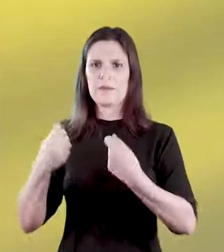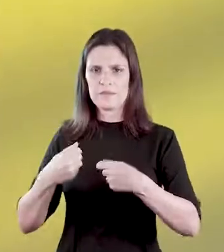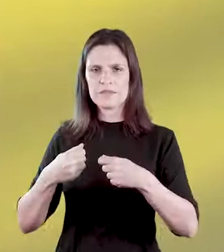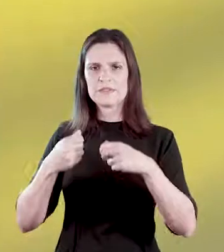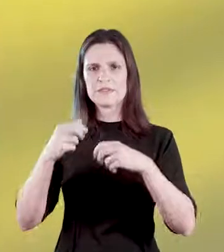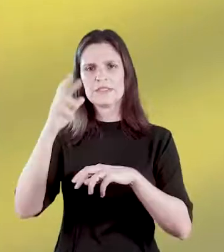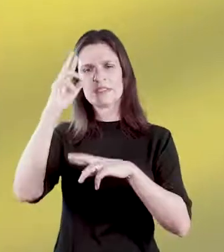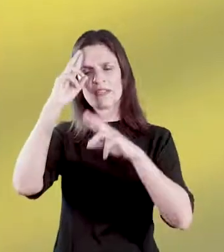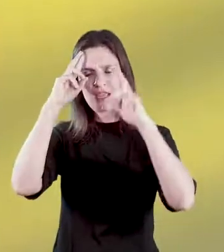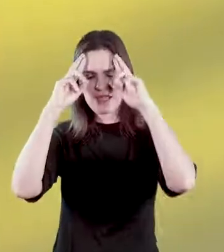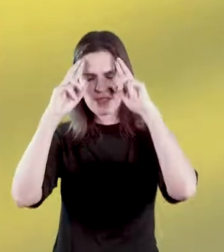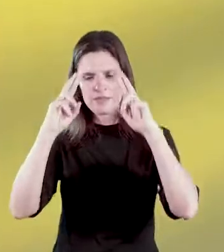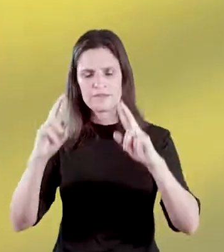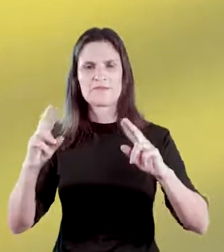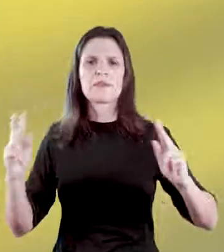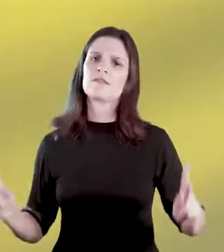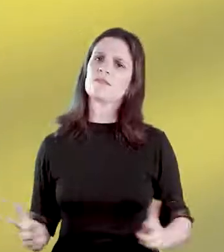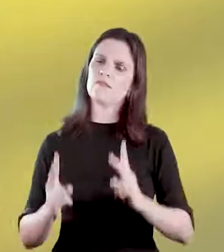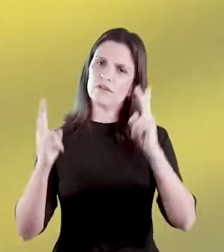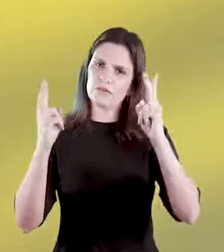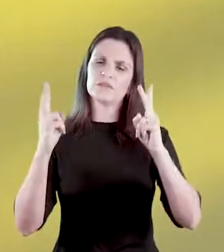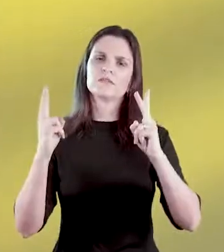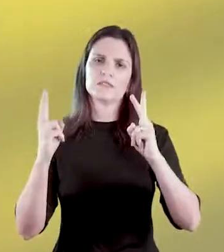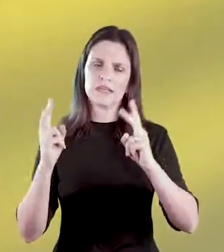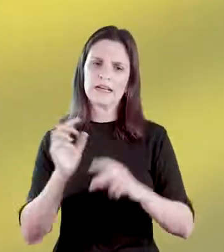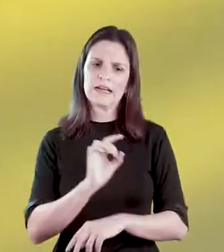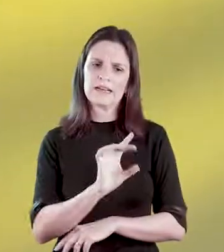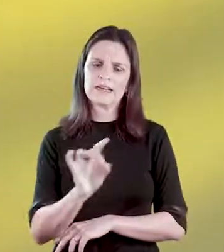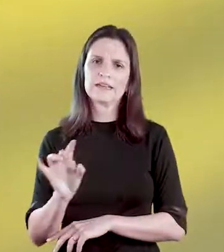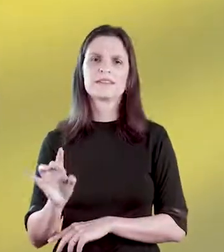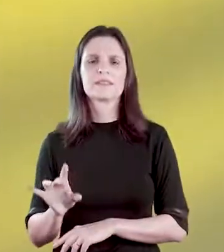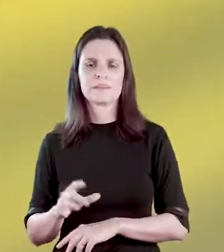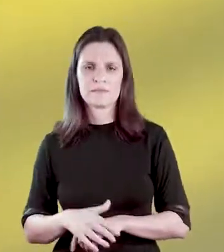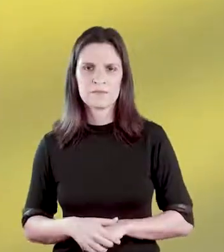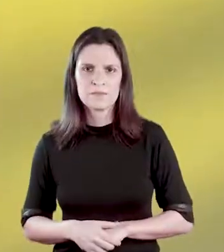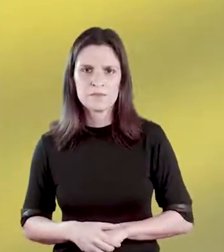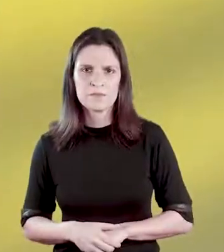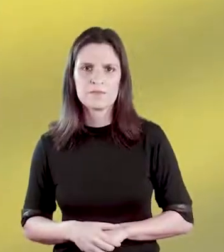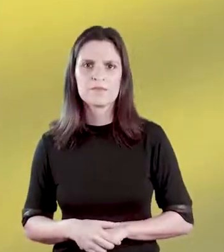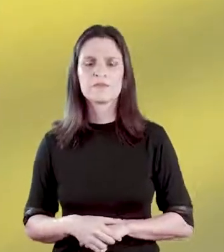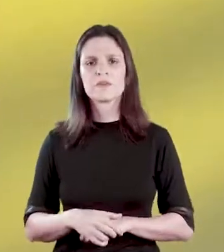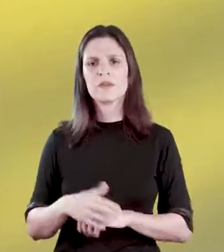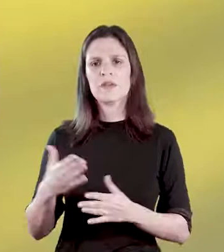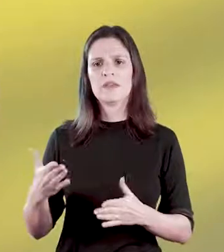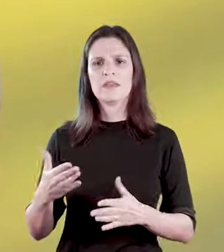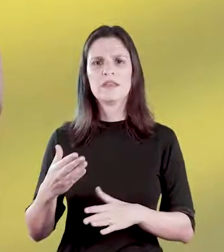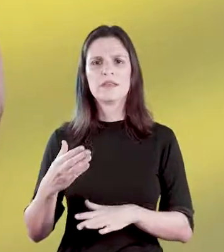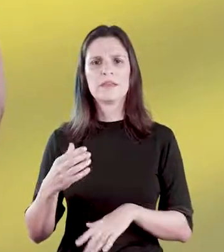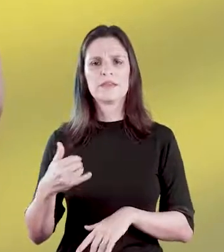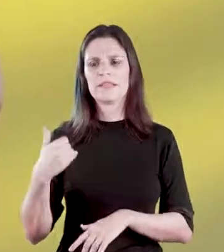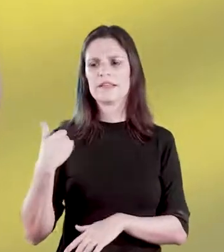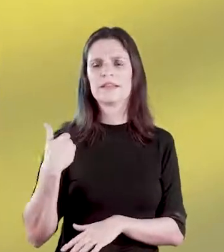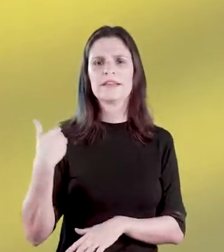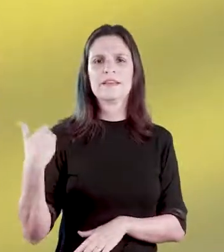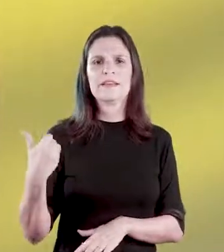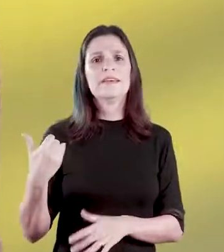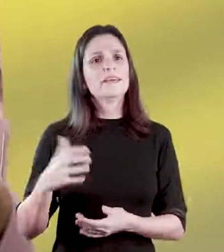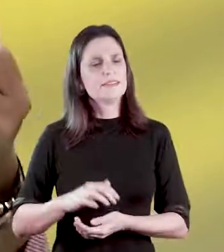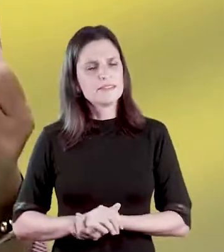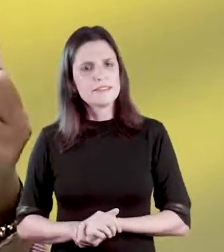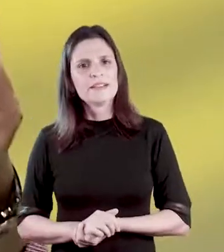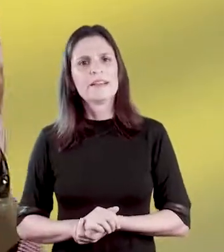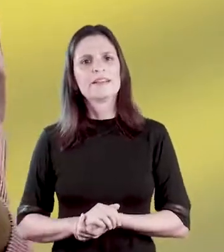na com a gente e nós temos que respeitar valorizar é um carinho porque ele chegou um determinado ponto da vida deles